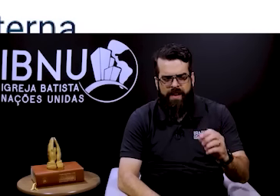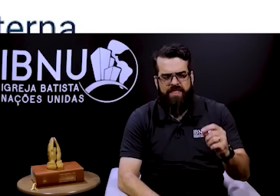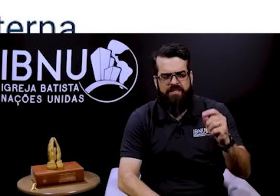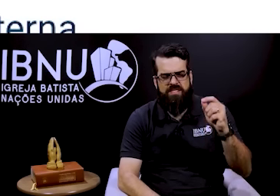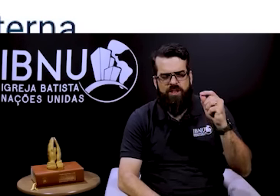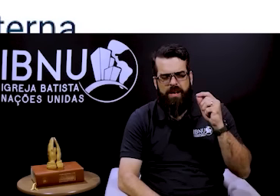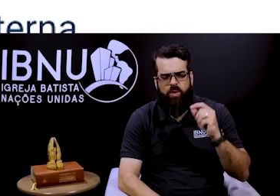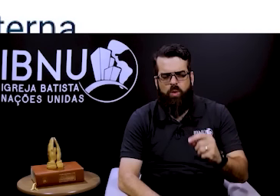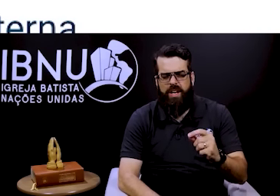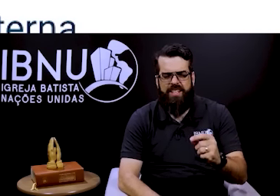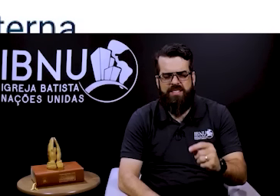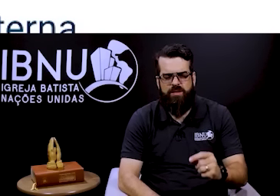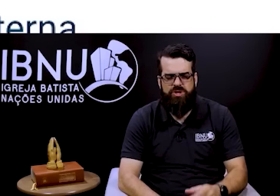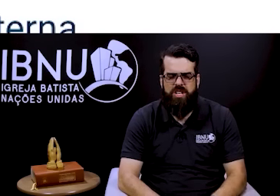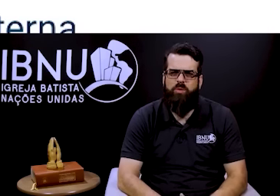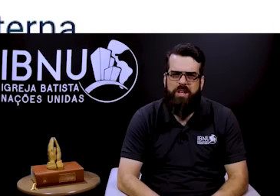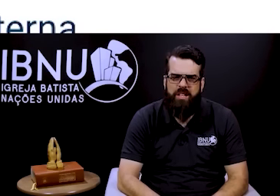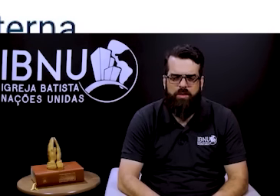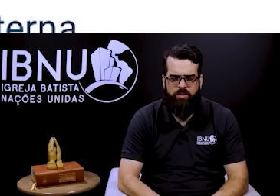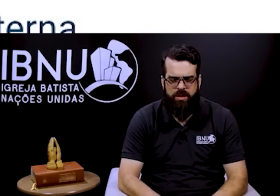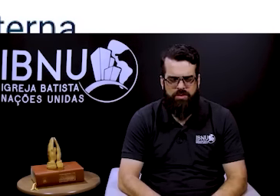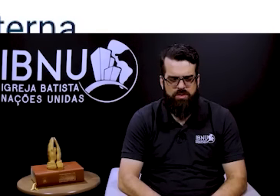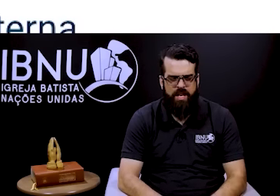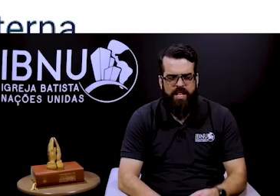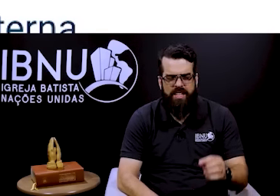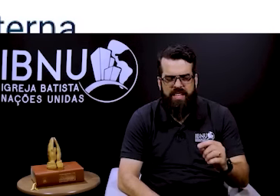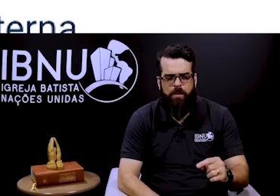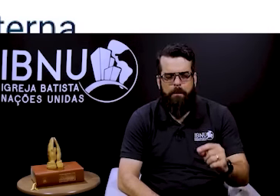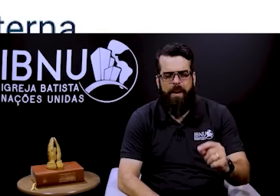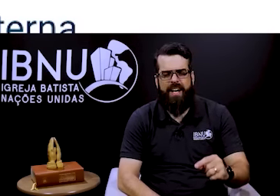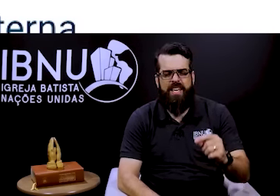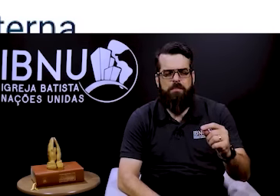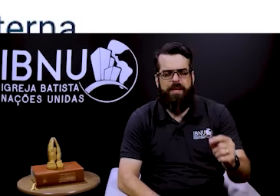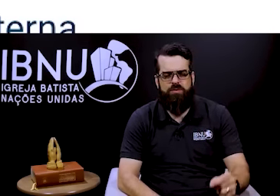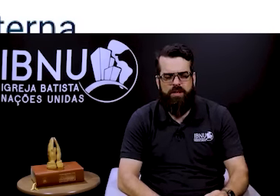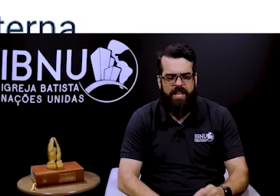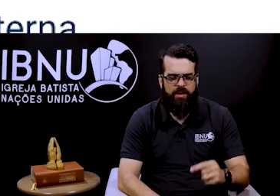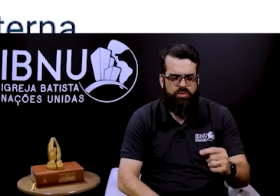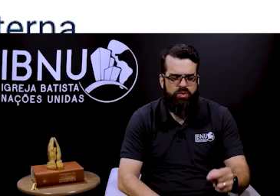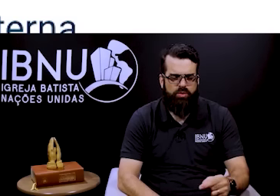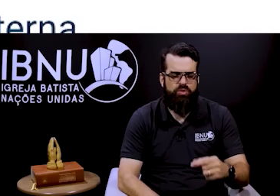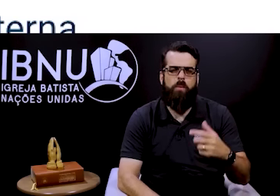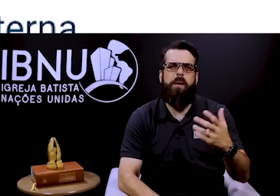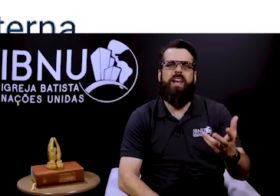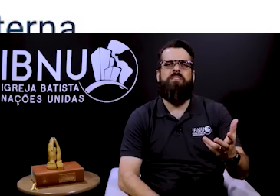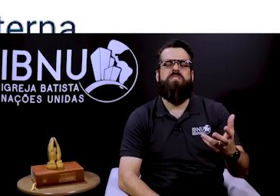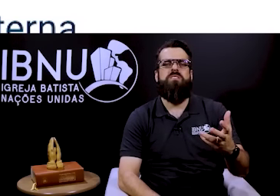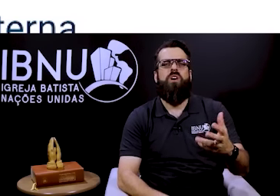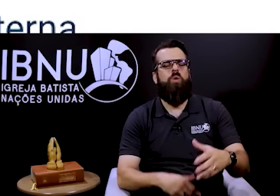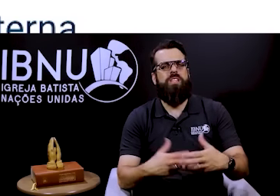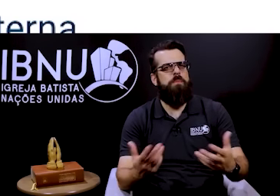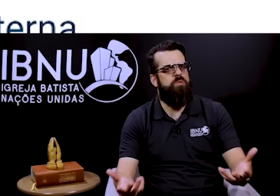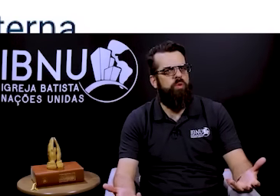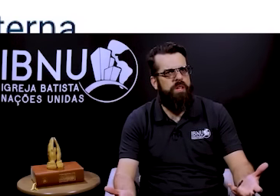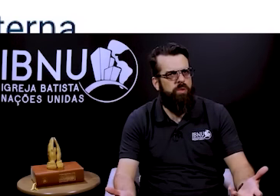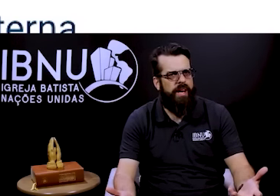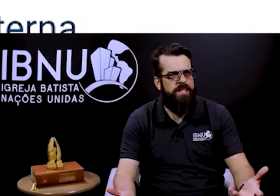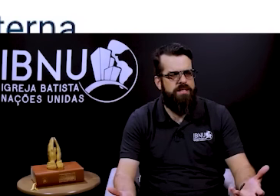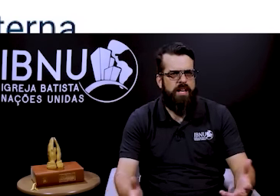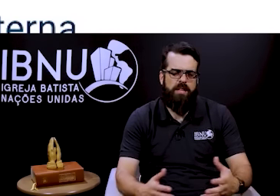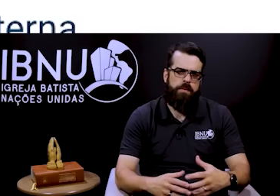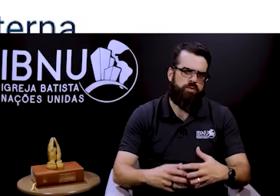foco deve ser uma conexão genuína com Deus e não para impressionar os outros com palavras ou até mesmo